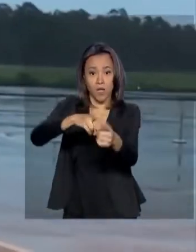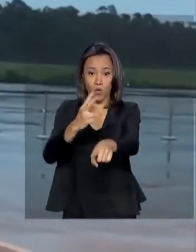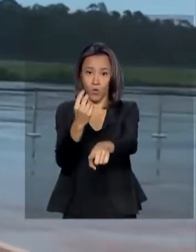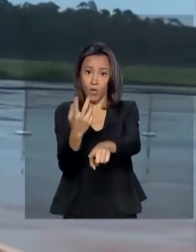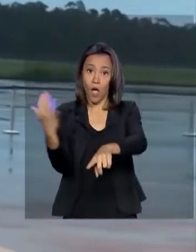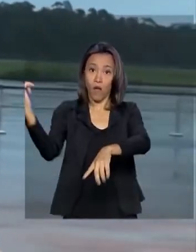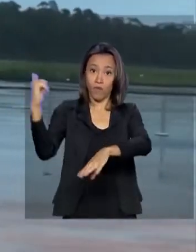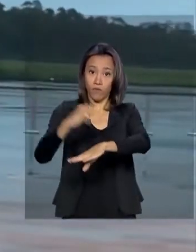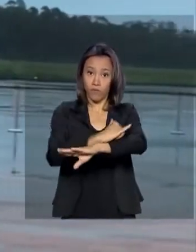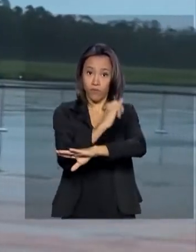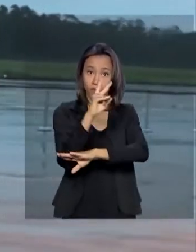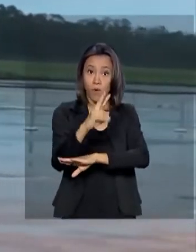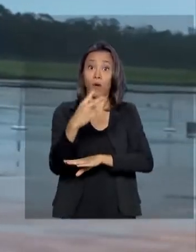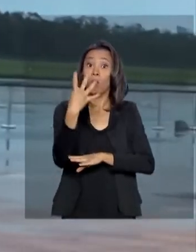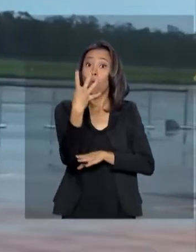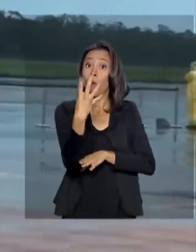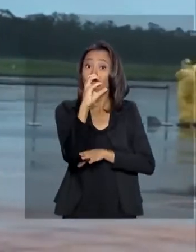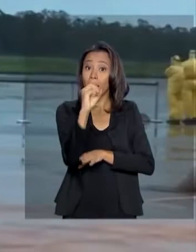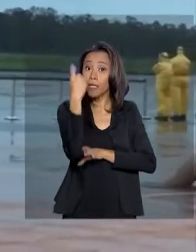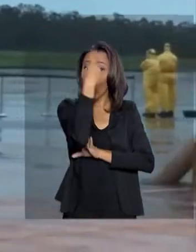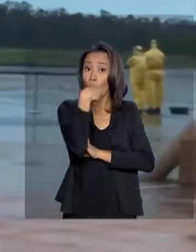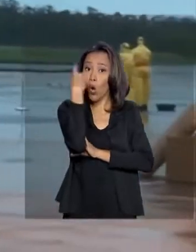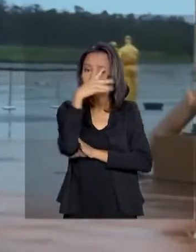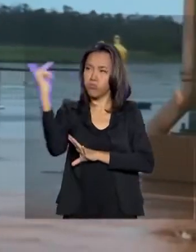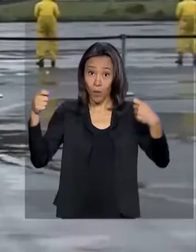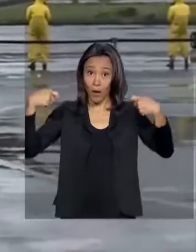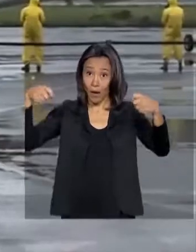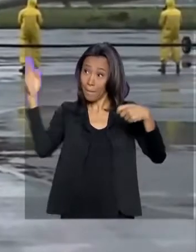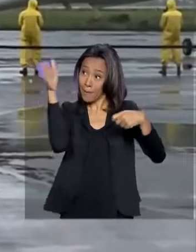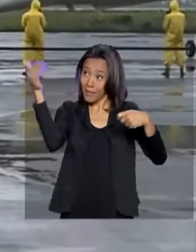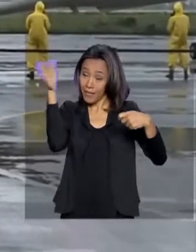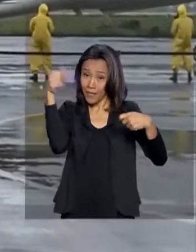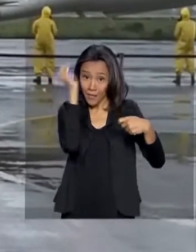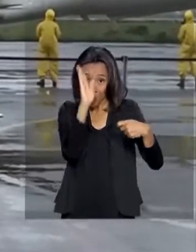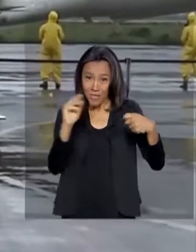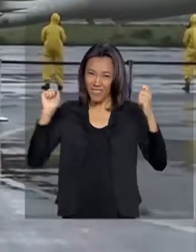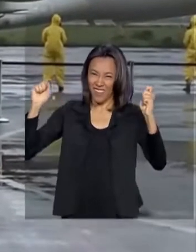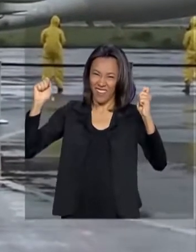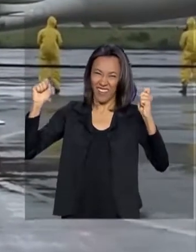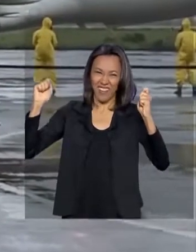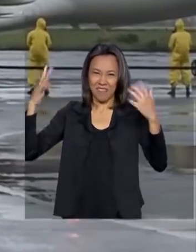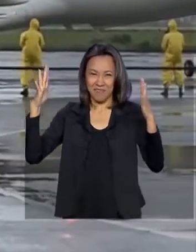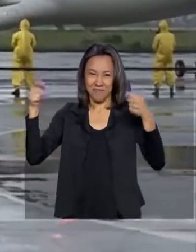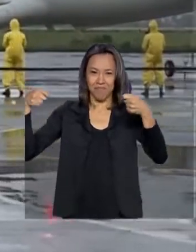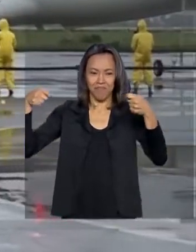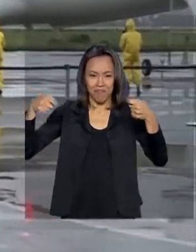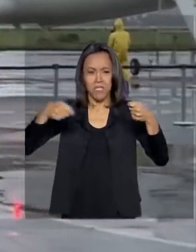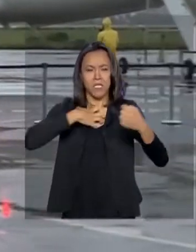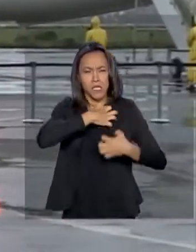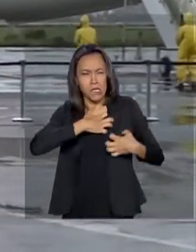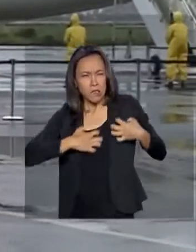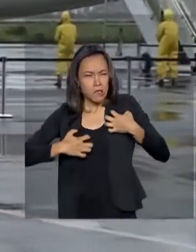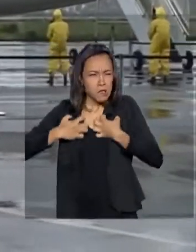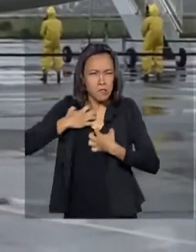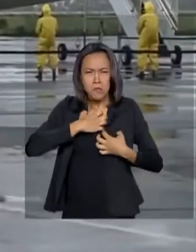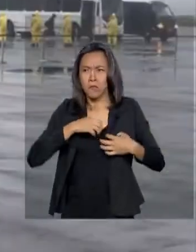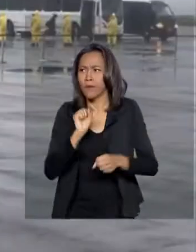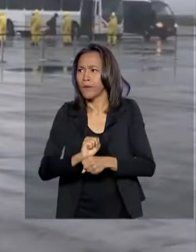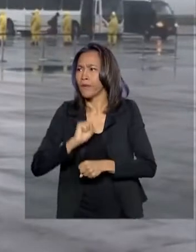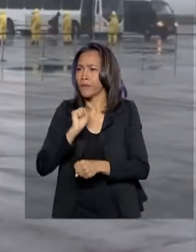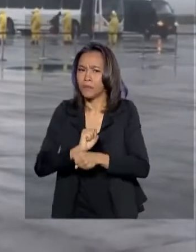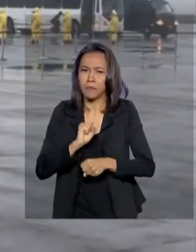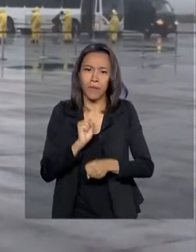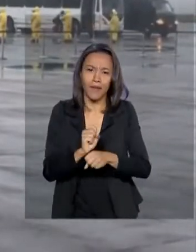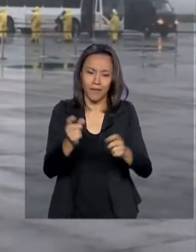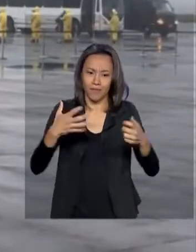centenas morreram depois de contaminar com um coronavírus eles estavam em um hum epicentro da doença após comoção dos